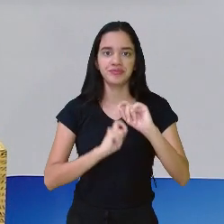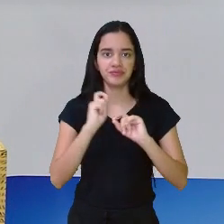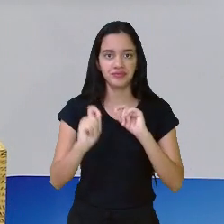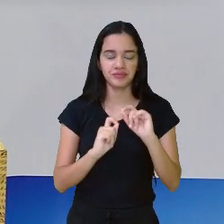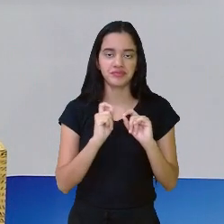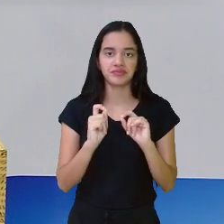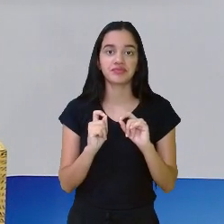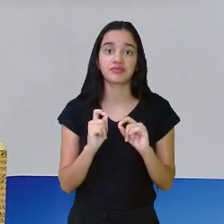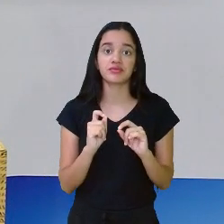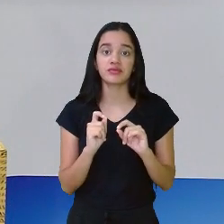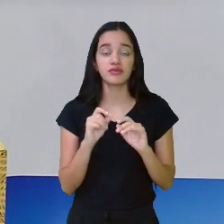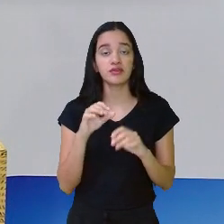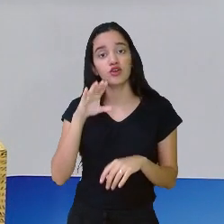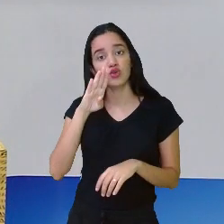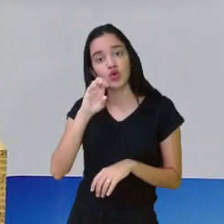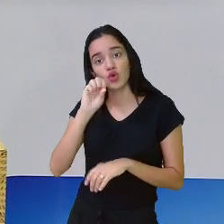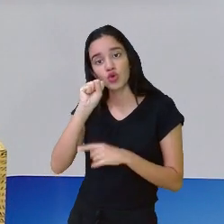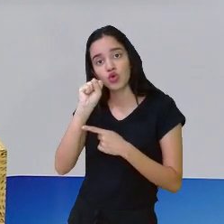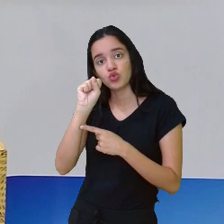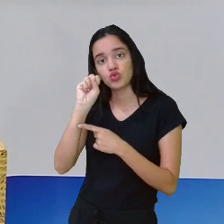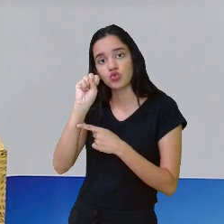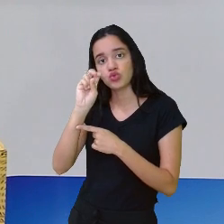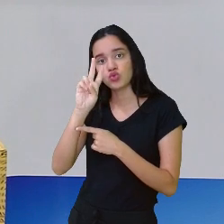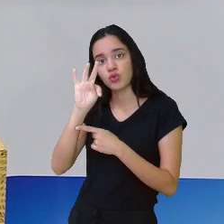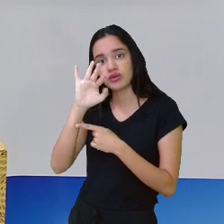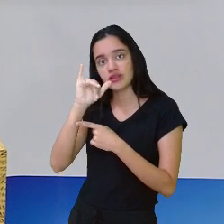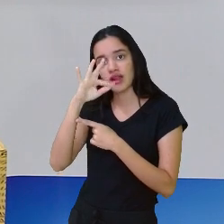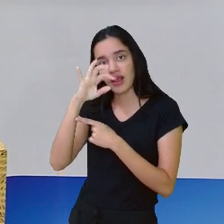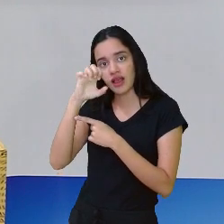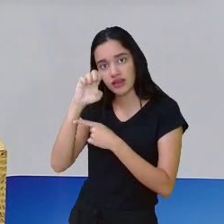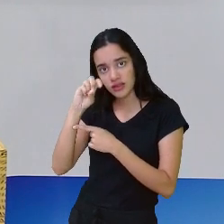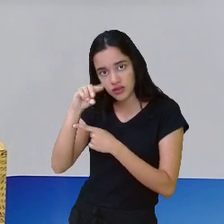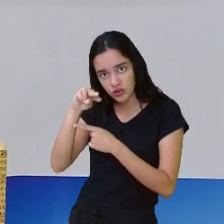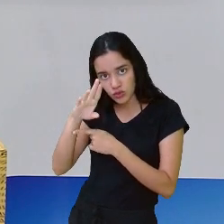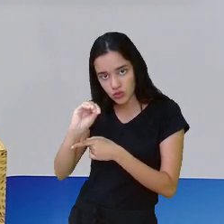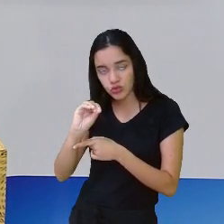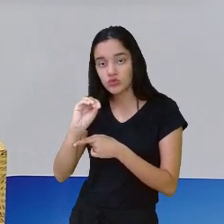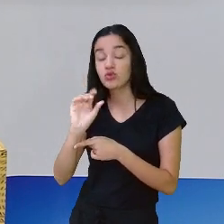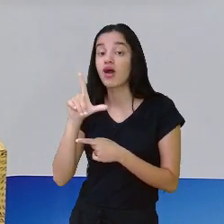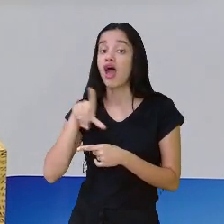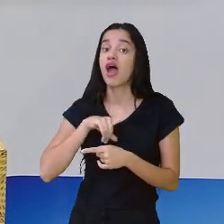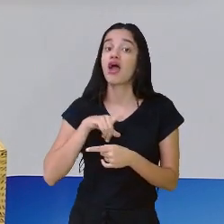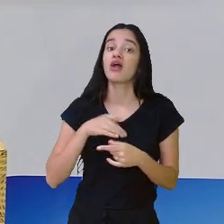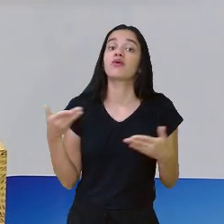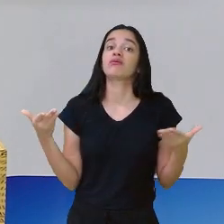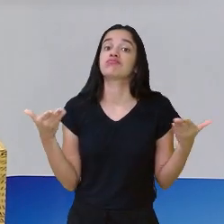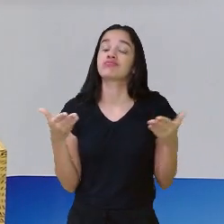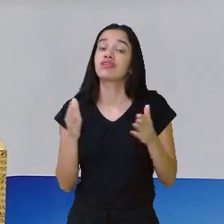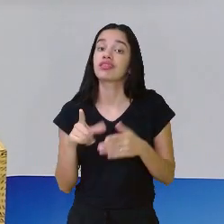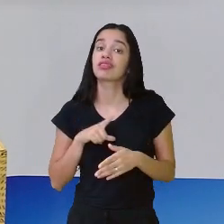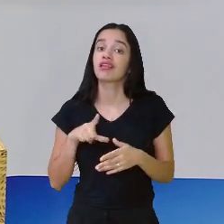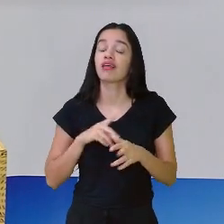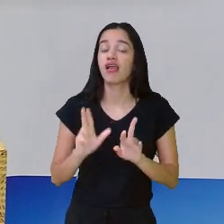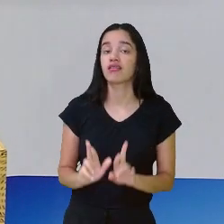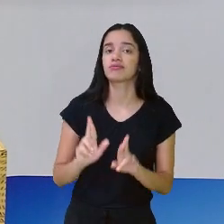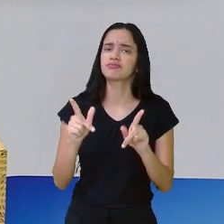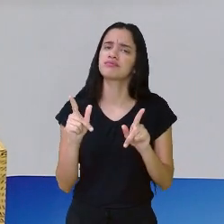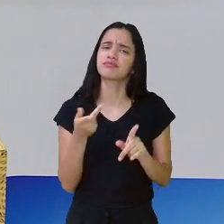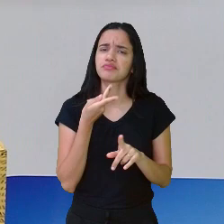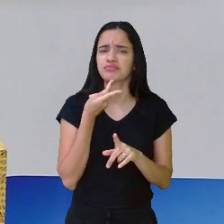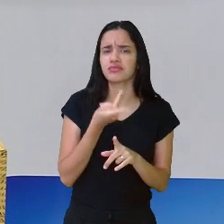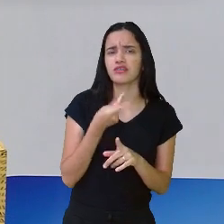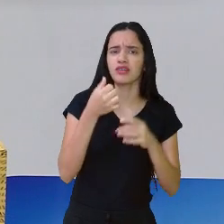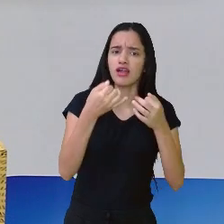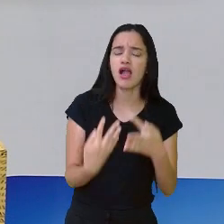o subtraindo e como resposta nós temos o resto ou a diferença. Por quê? Porque quando eu falo que